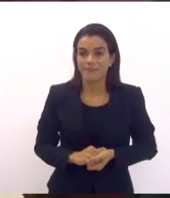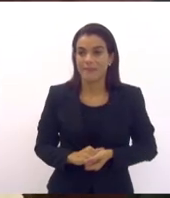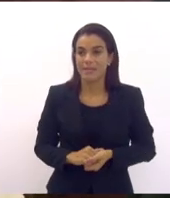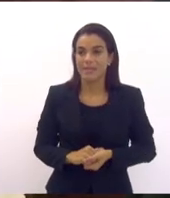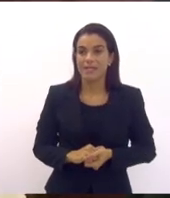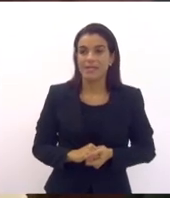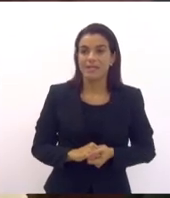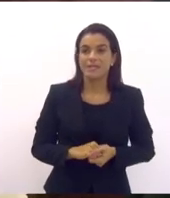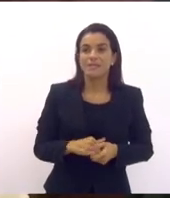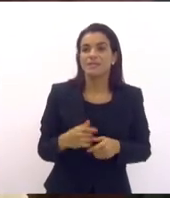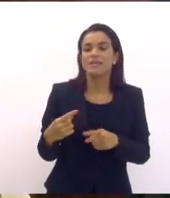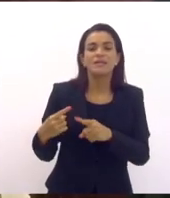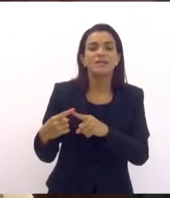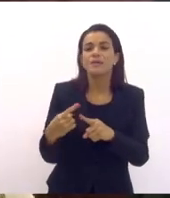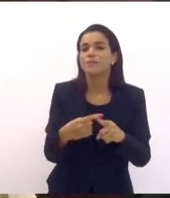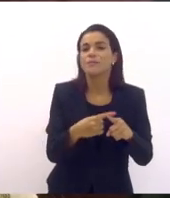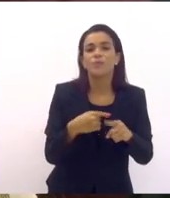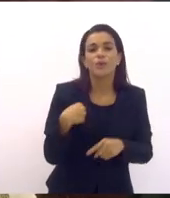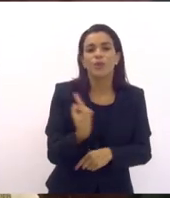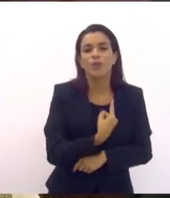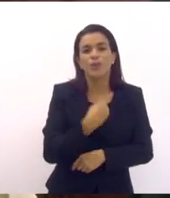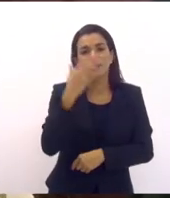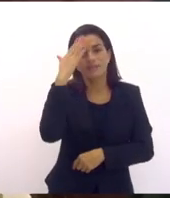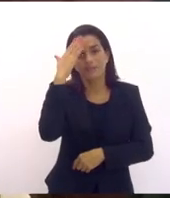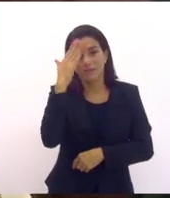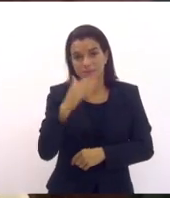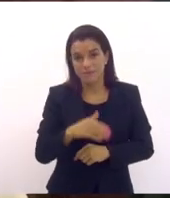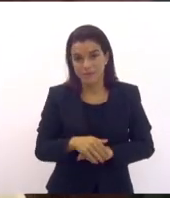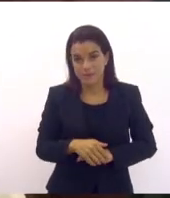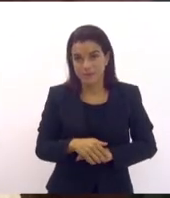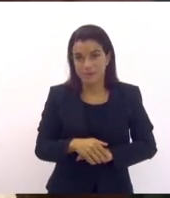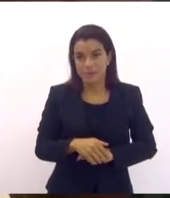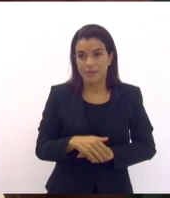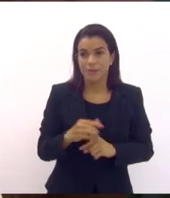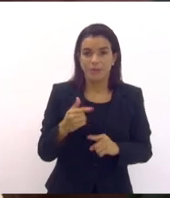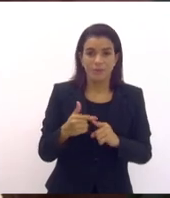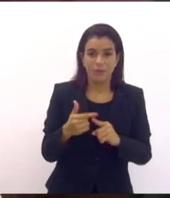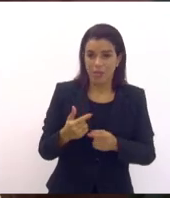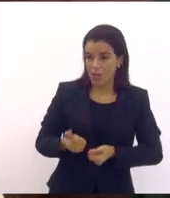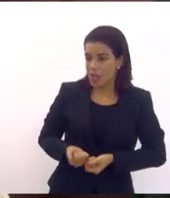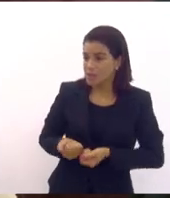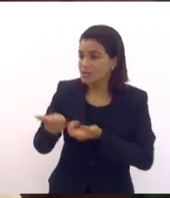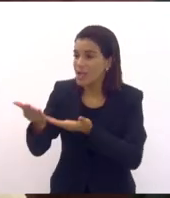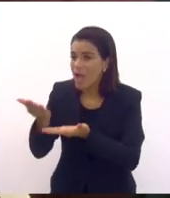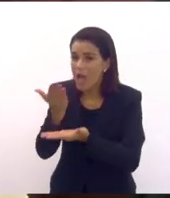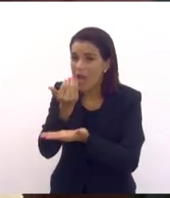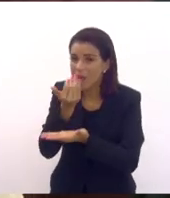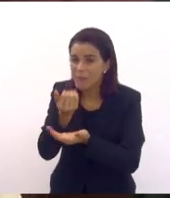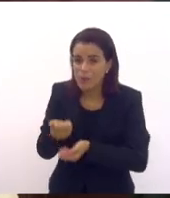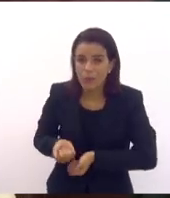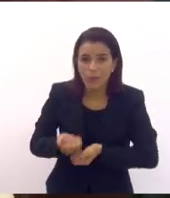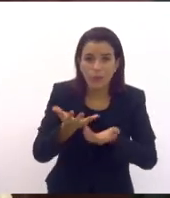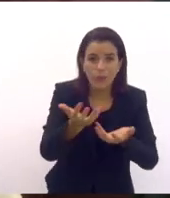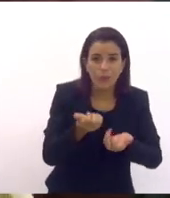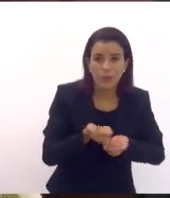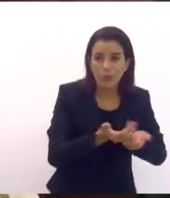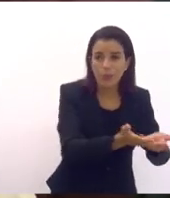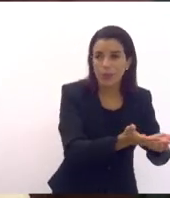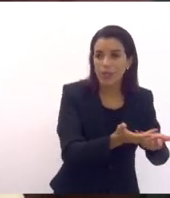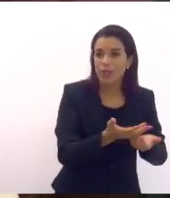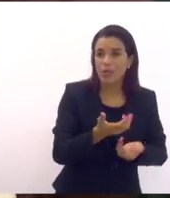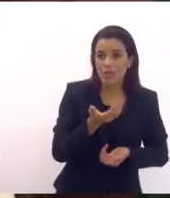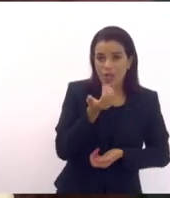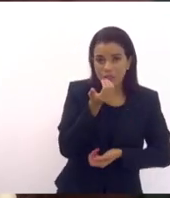e por que que nós sabemos disso porque nós não só entregamos alimentos nós entregamos